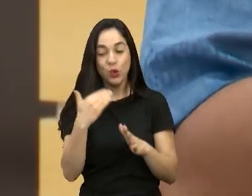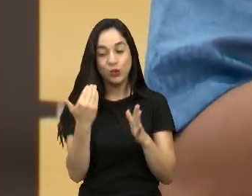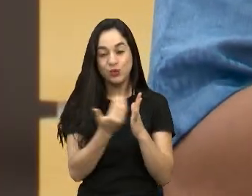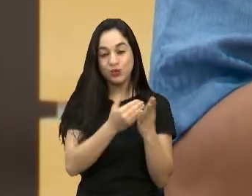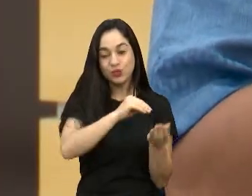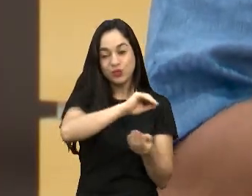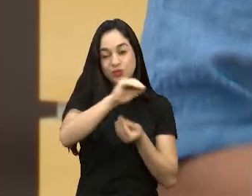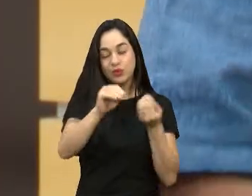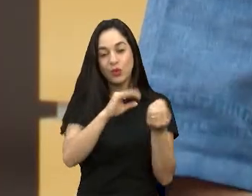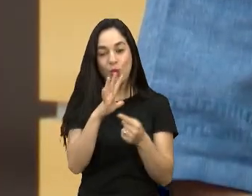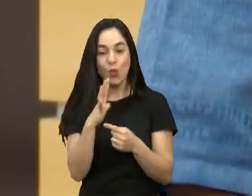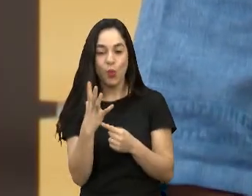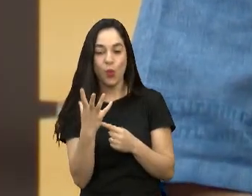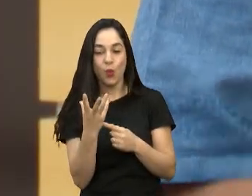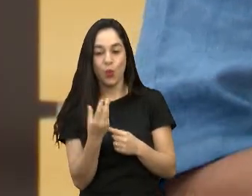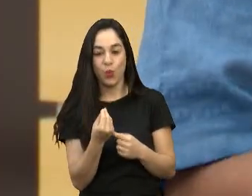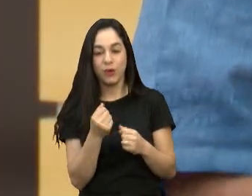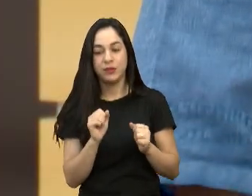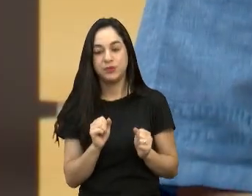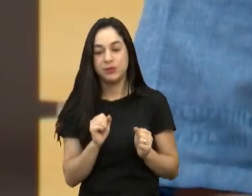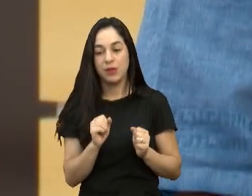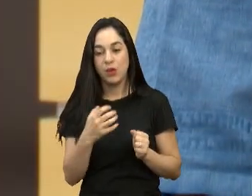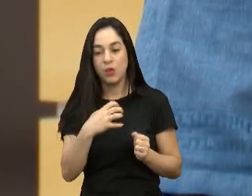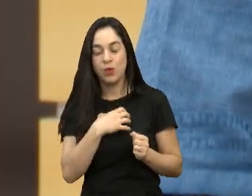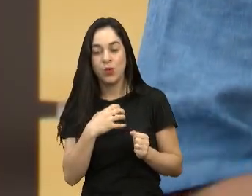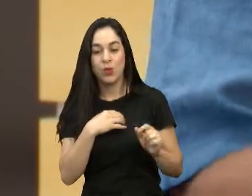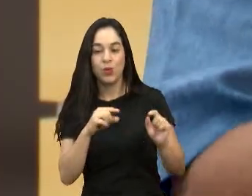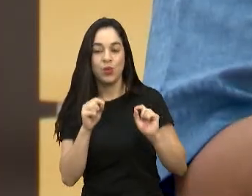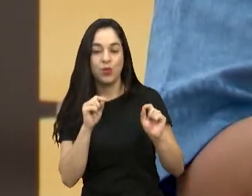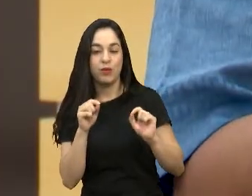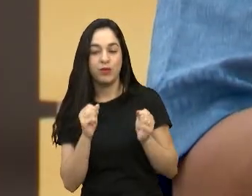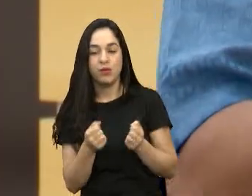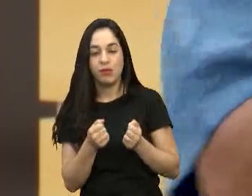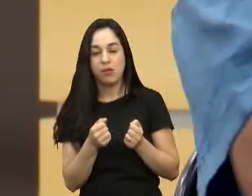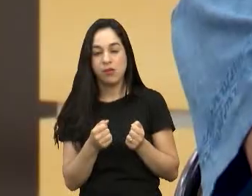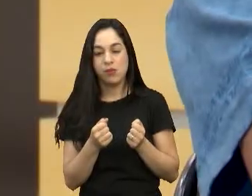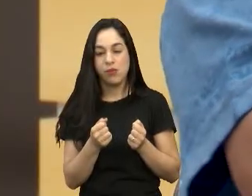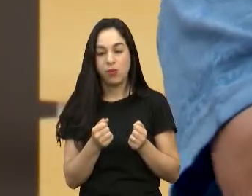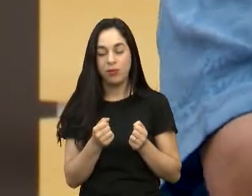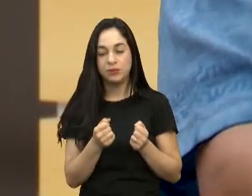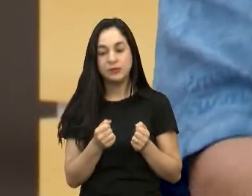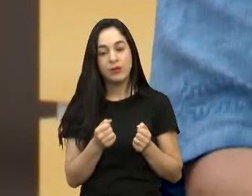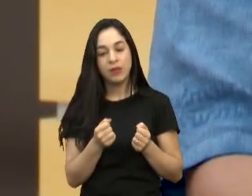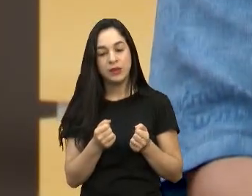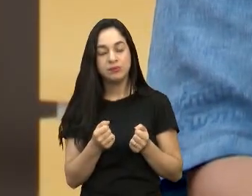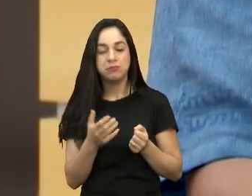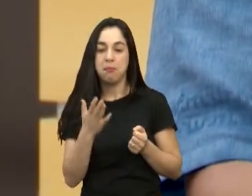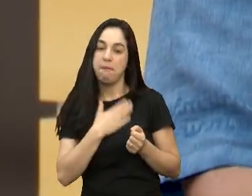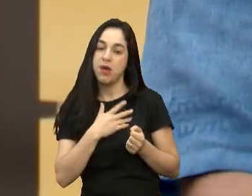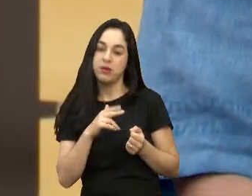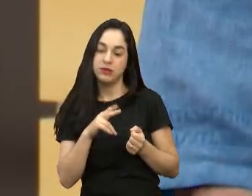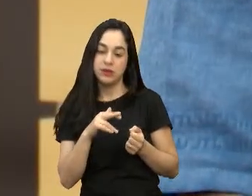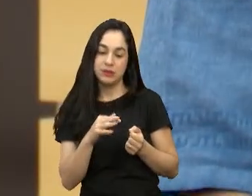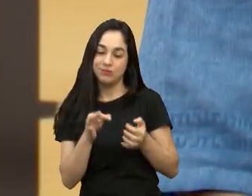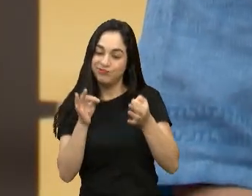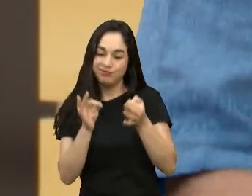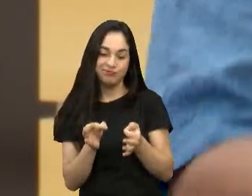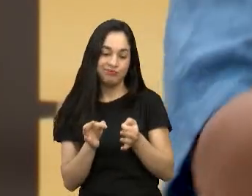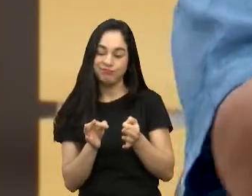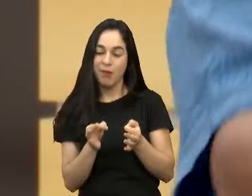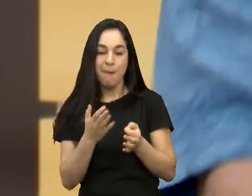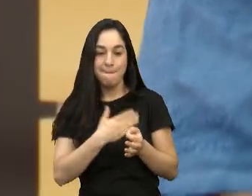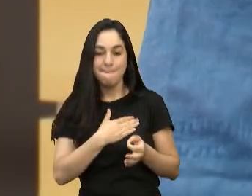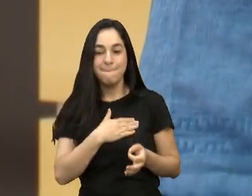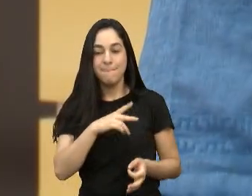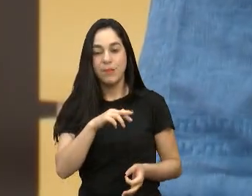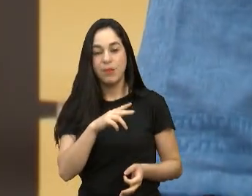isso, de uma certa forma, me poupou de não ter ido pelo caminho dos meus irmãos, né? Eu perdi um irmão e